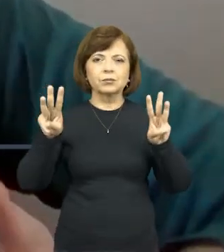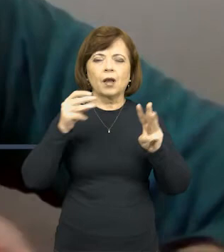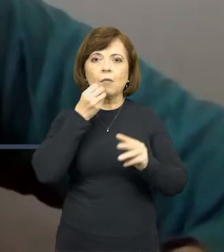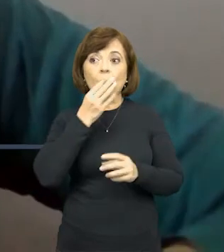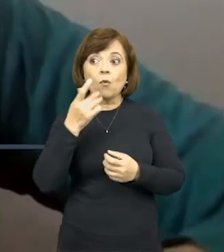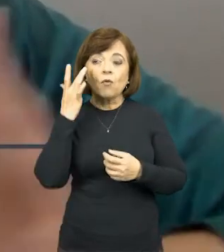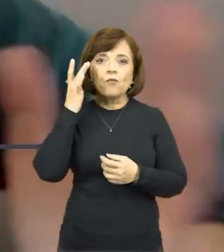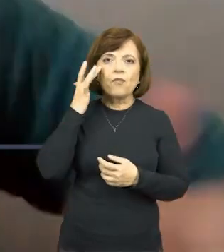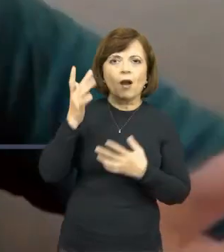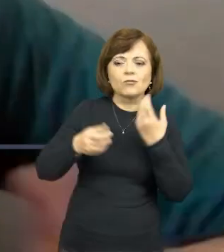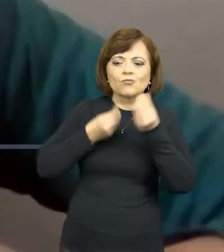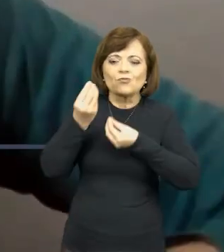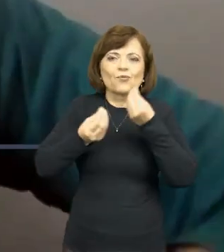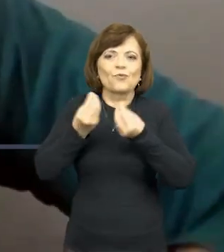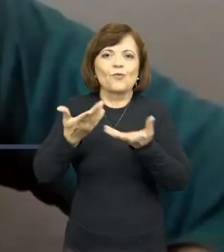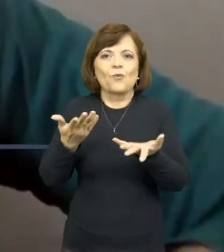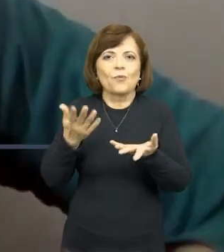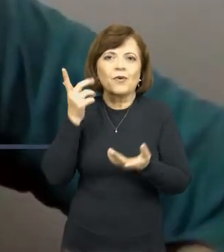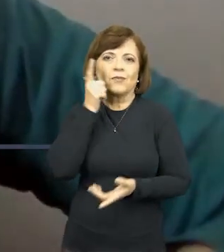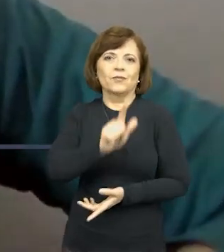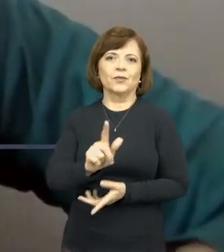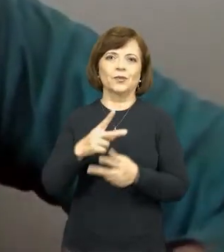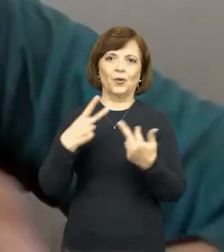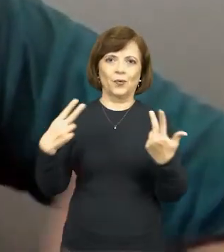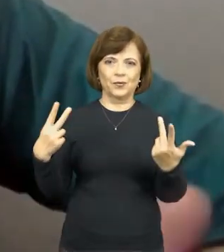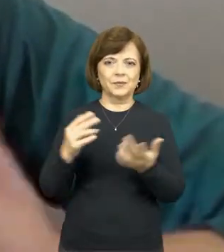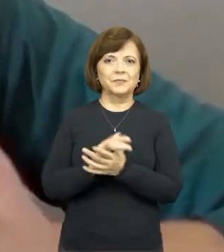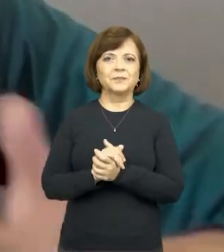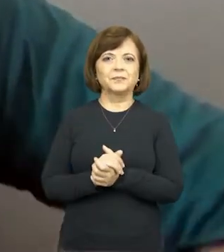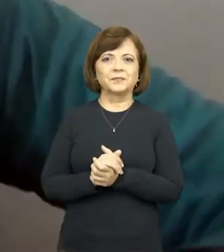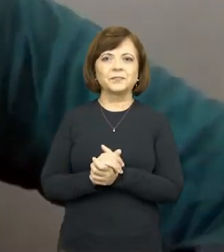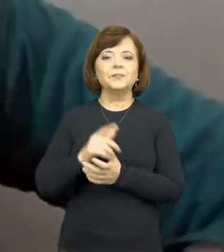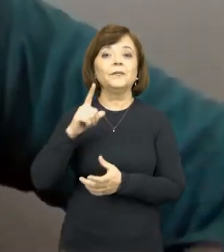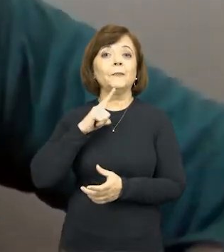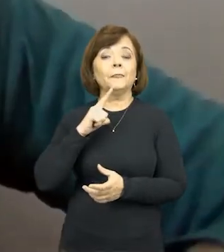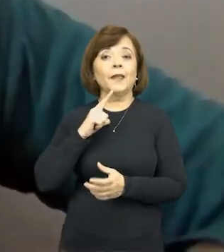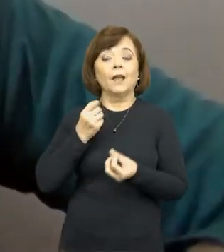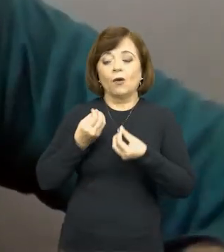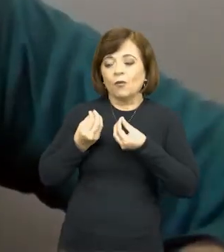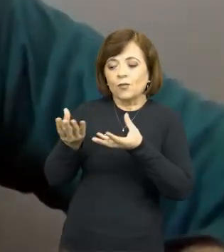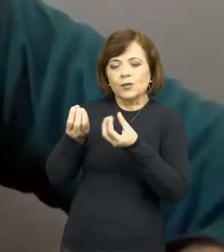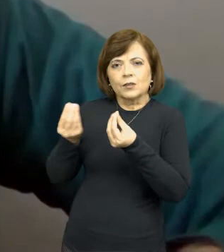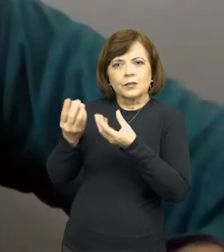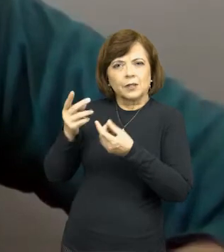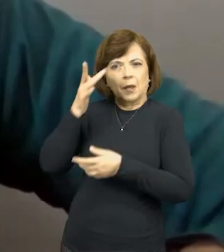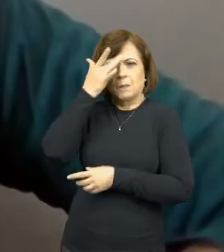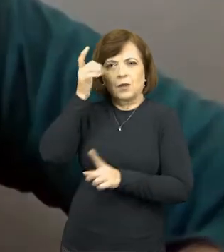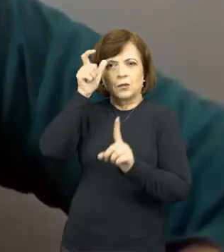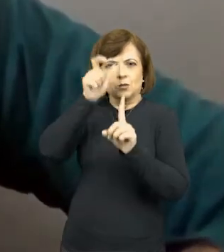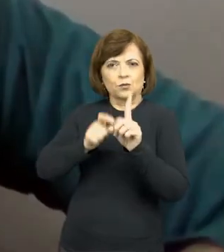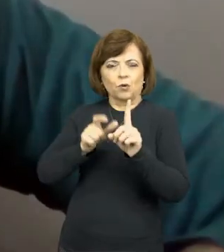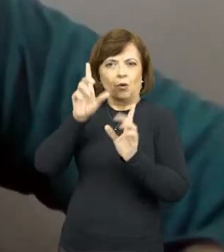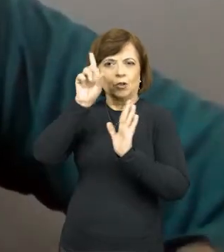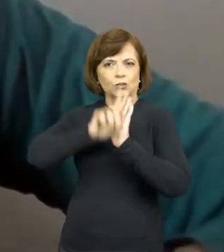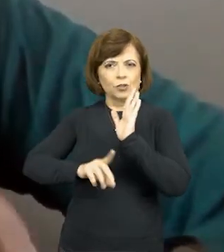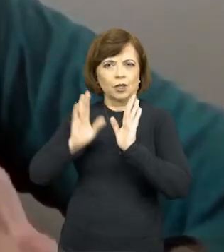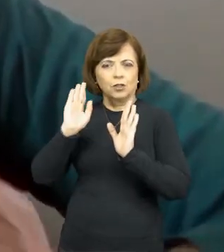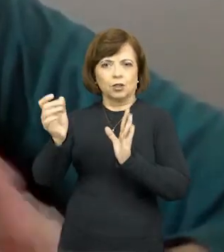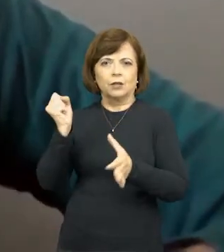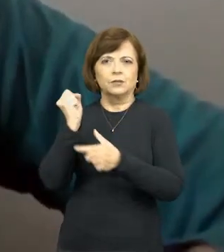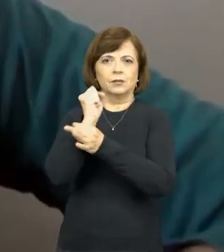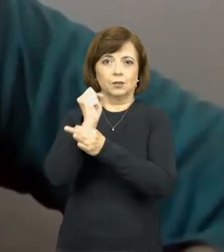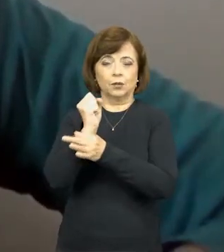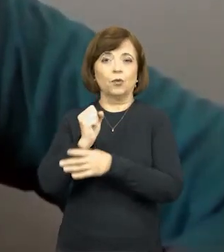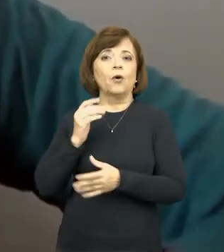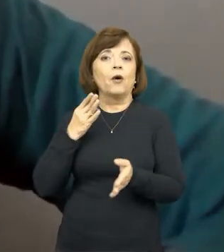acessível, verificar todas as ações, todas as vitórias, né, em relação a um determinado fornecedor. Então, ele vai ver ali o direito que já foi assegurado,